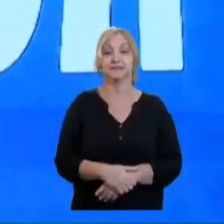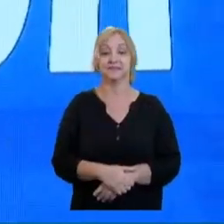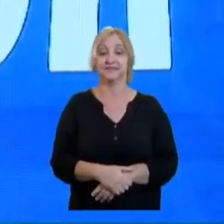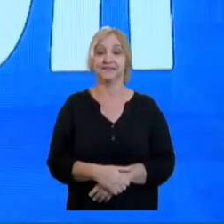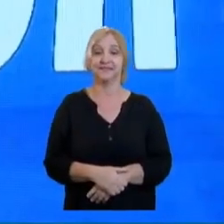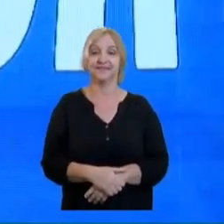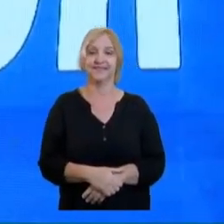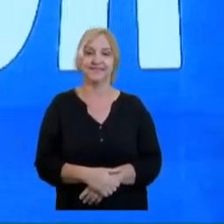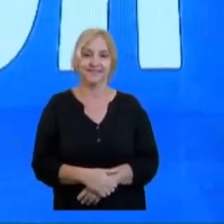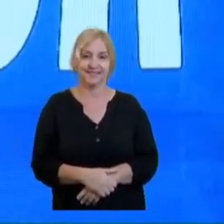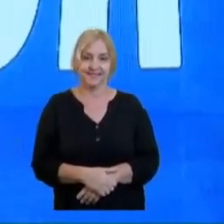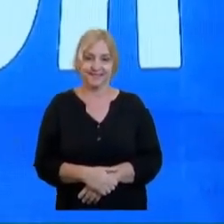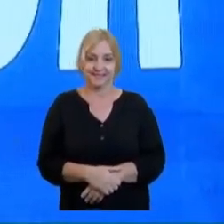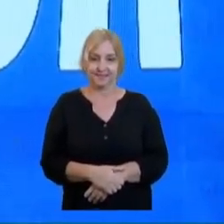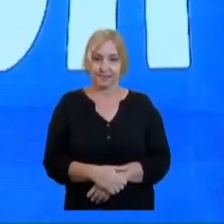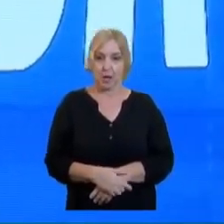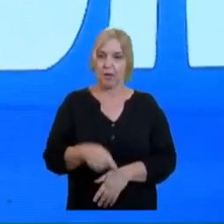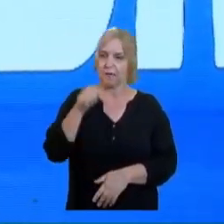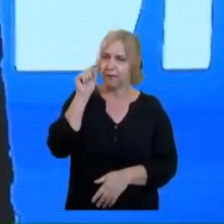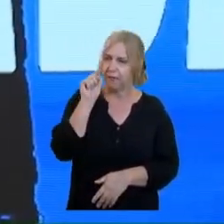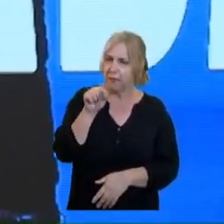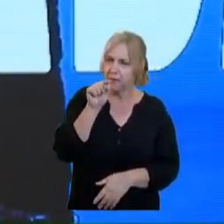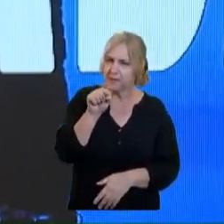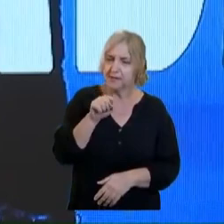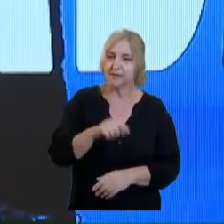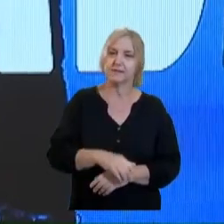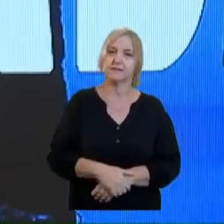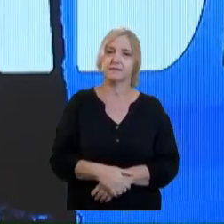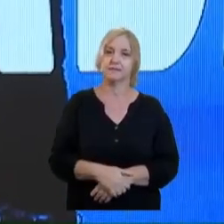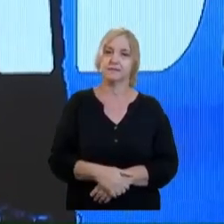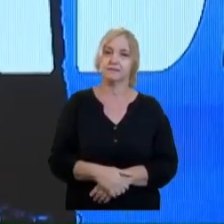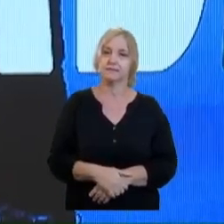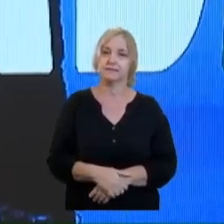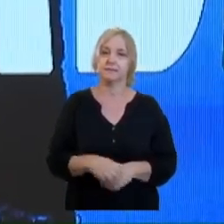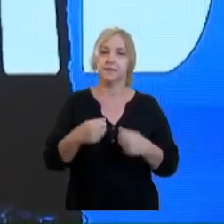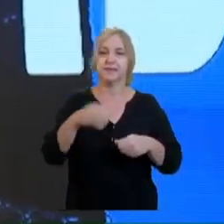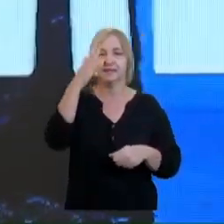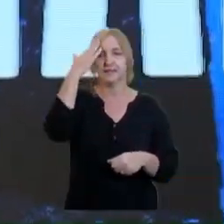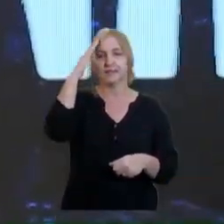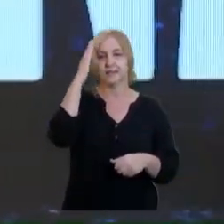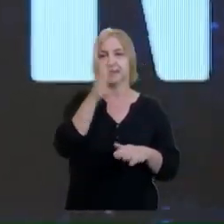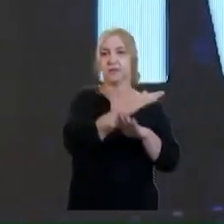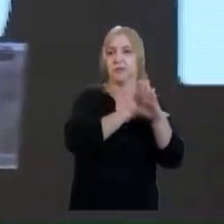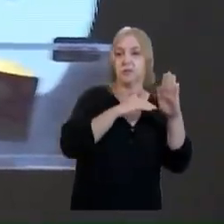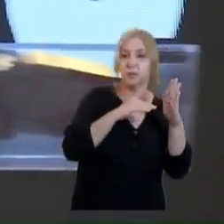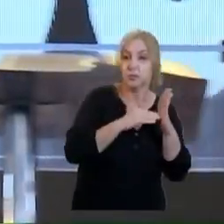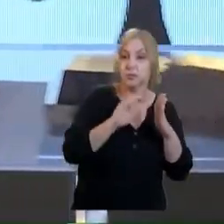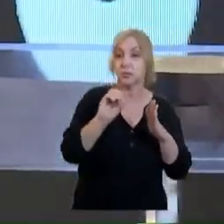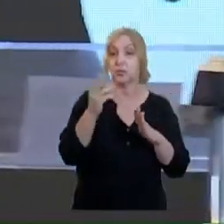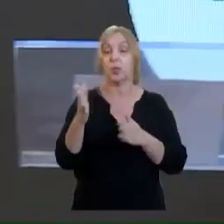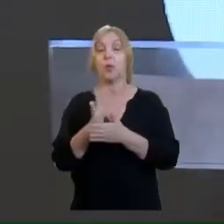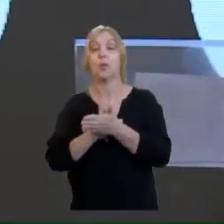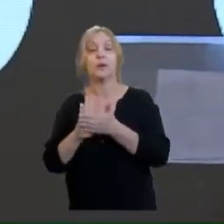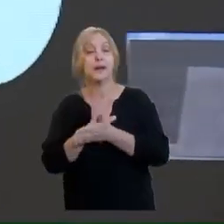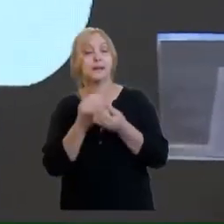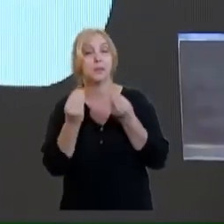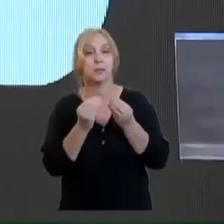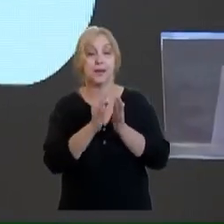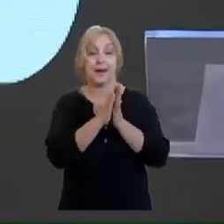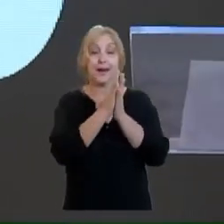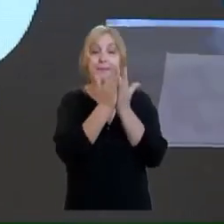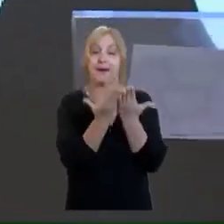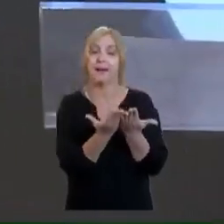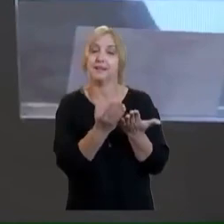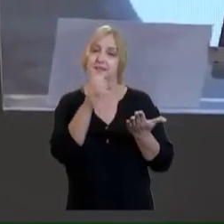quero dizer é isso. Você precisa de tudo ou nada. Quando você vai espremendo a